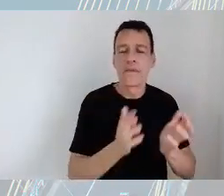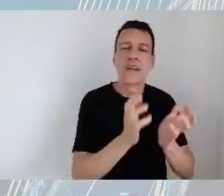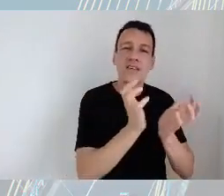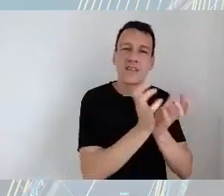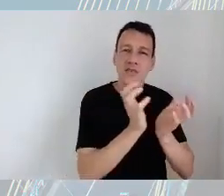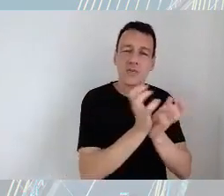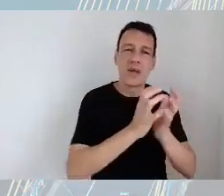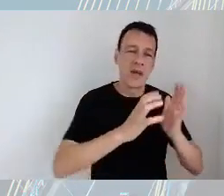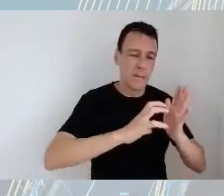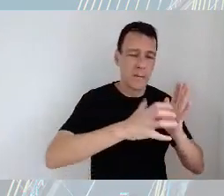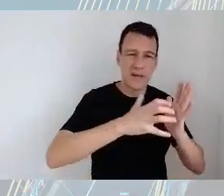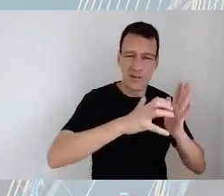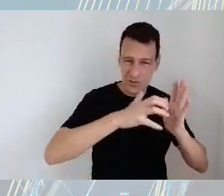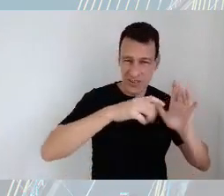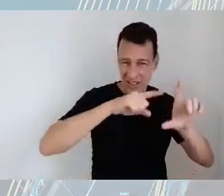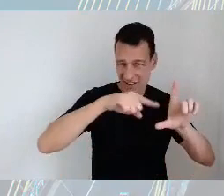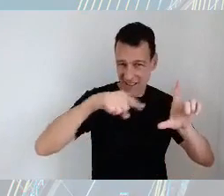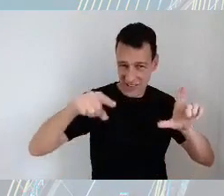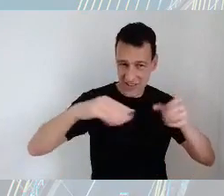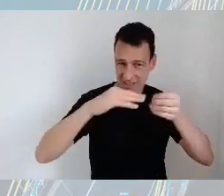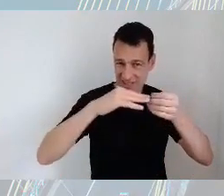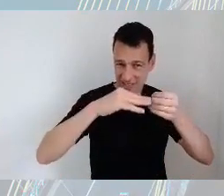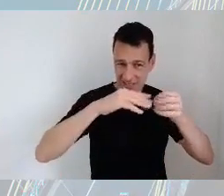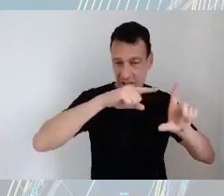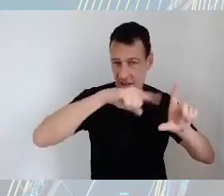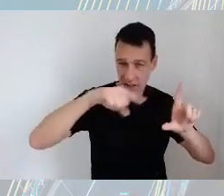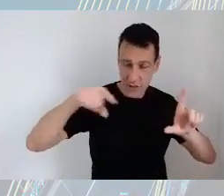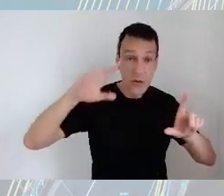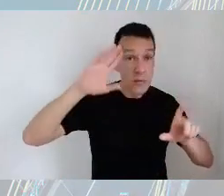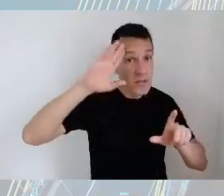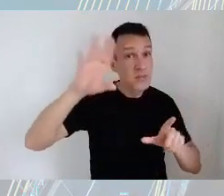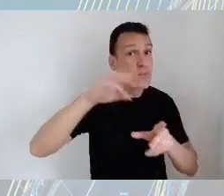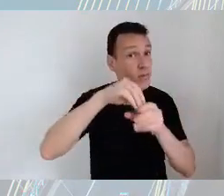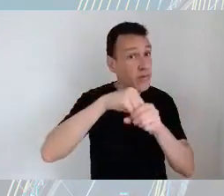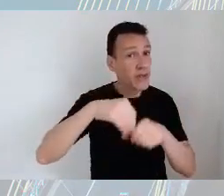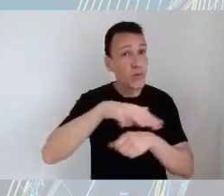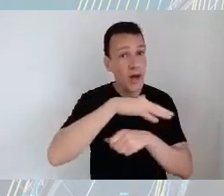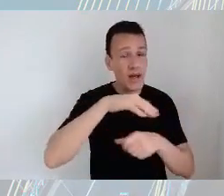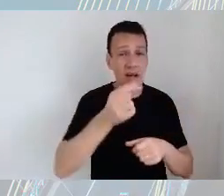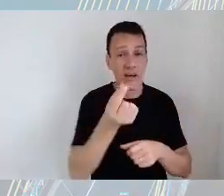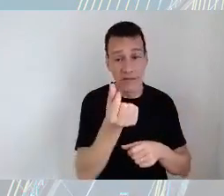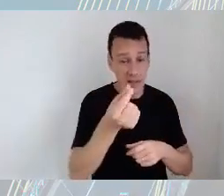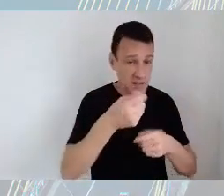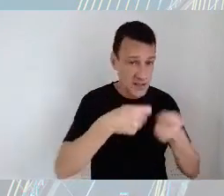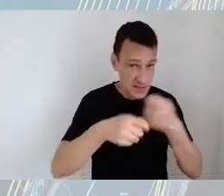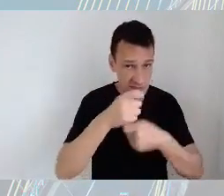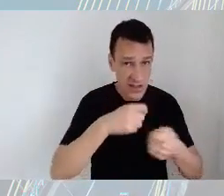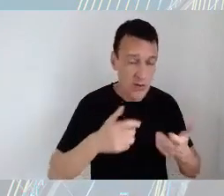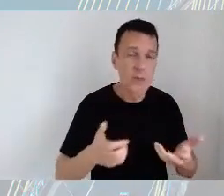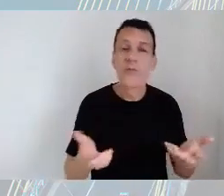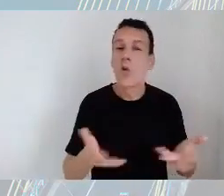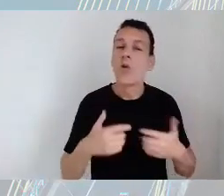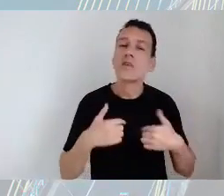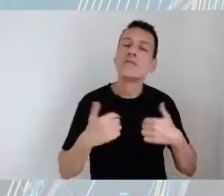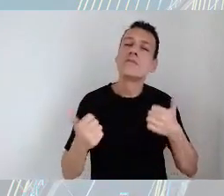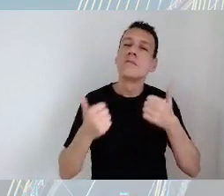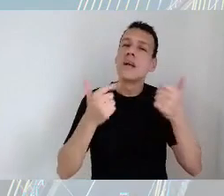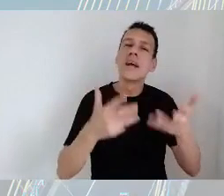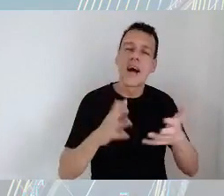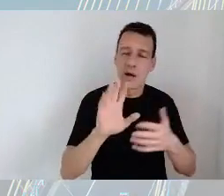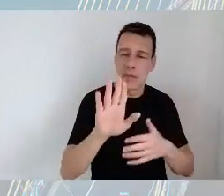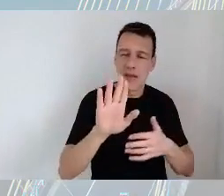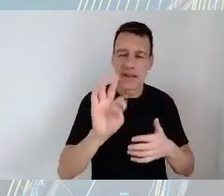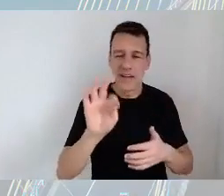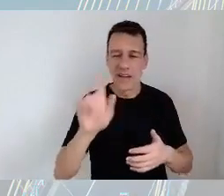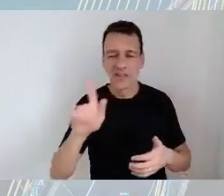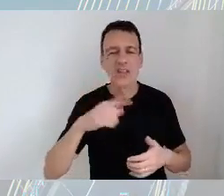setores, mas principalmente aí dentro do setor financeiro. E eu quero falar um pouquinho para vocês hoje sobre a experiência, sobre o que a gente vem fazendo lá no BTG. Então, hoje lá